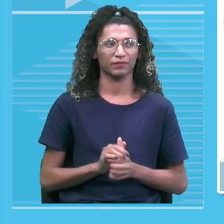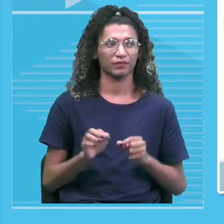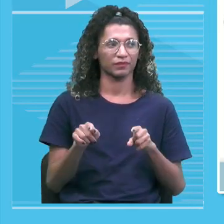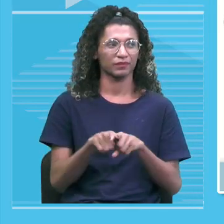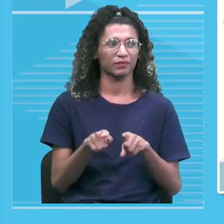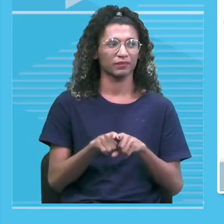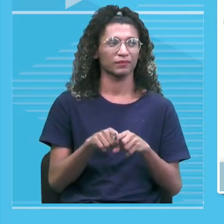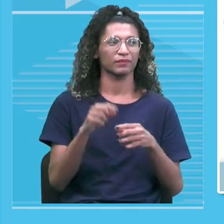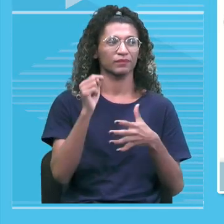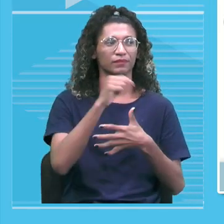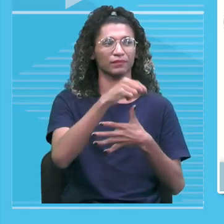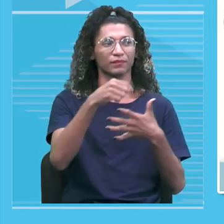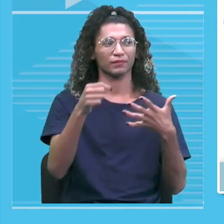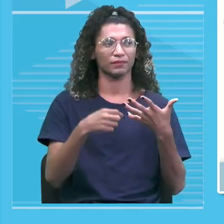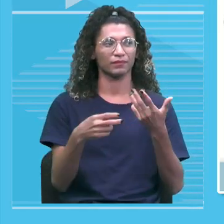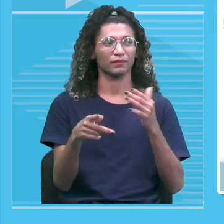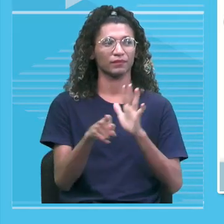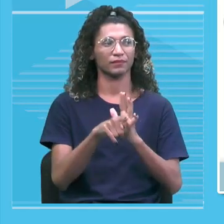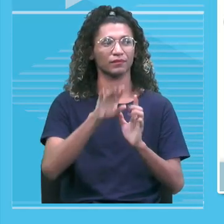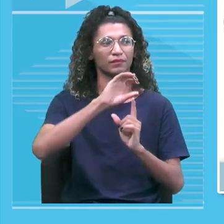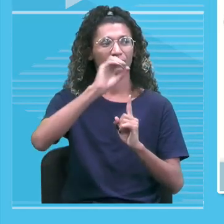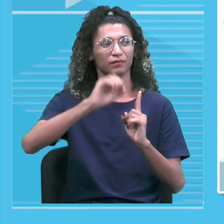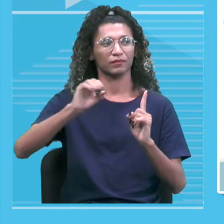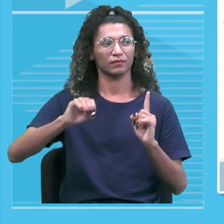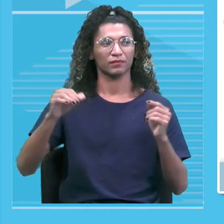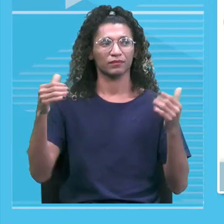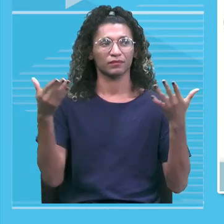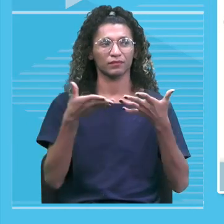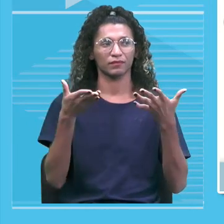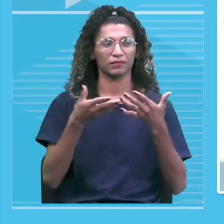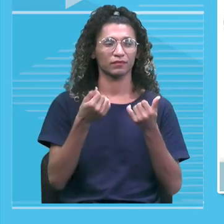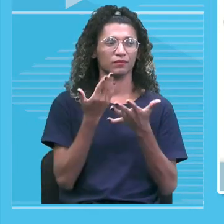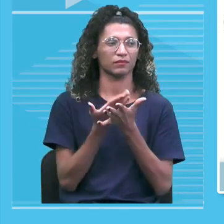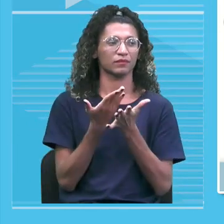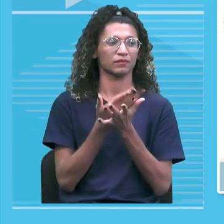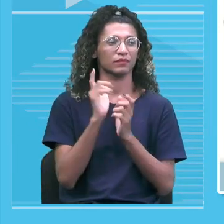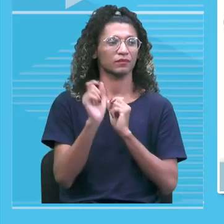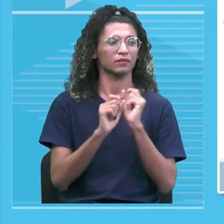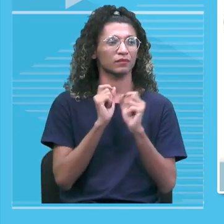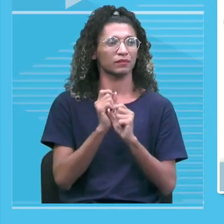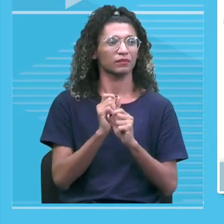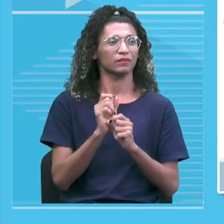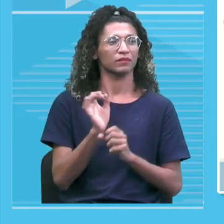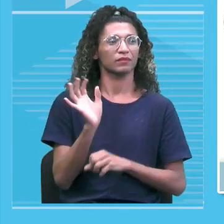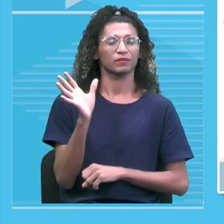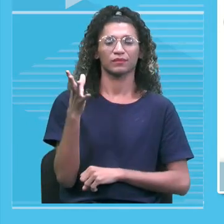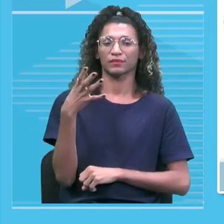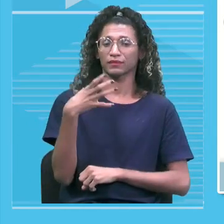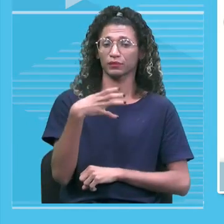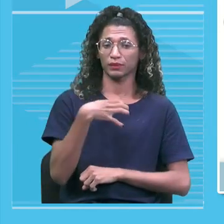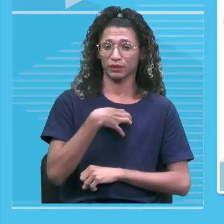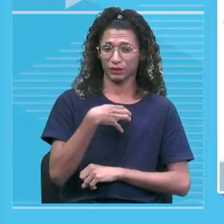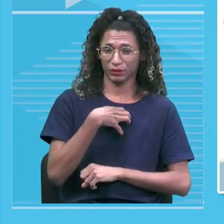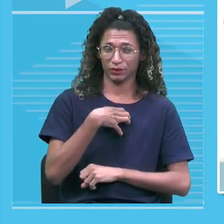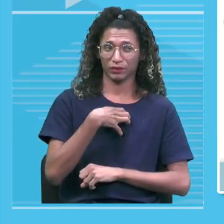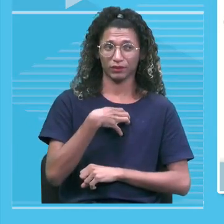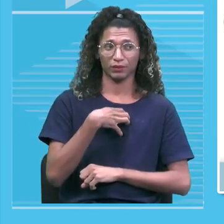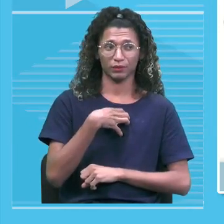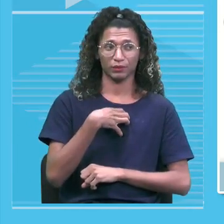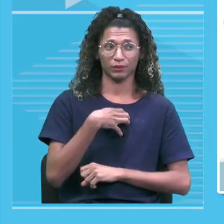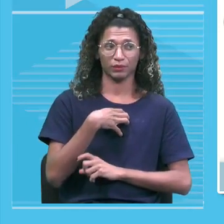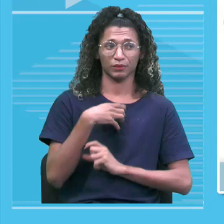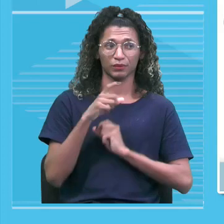classificações das ondas a gente vai trabalhar com o sentido de